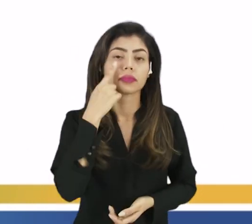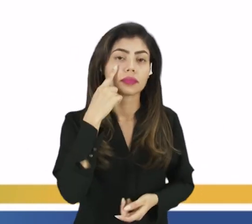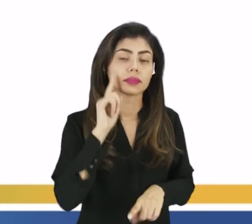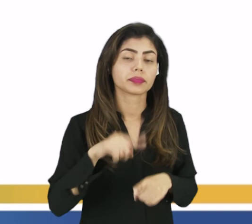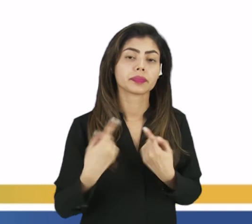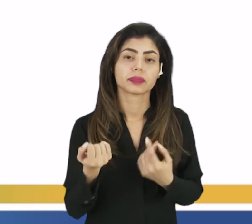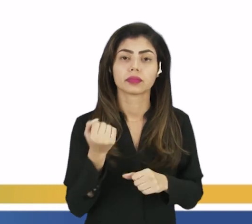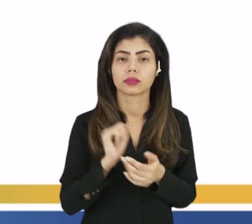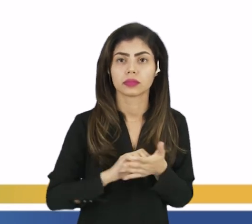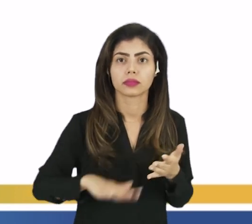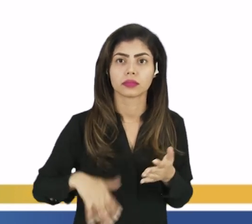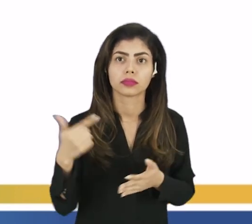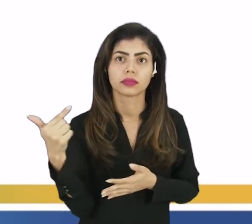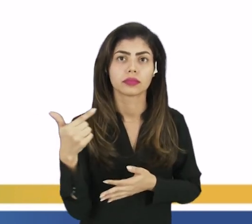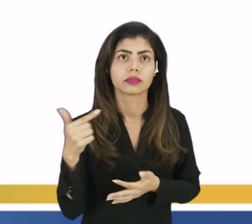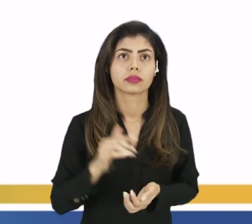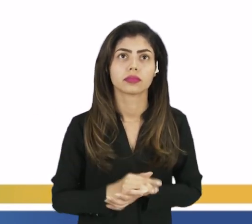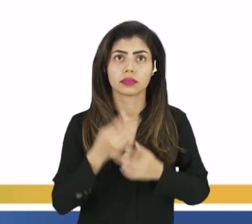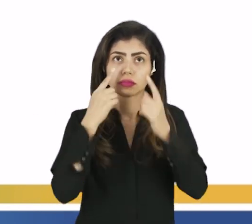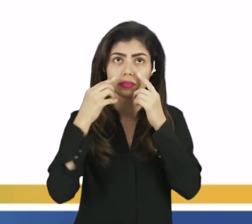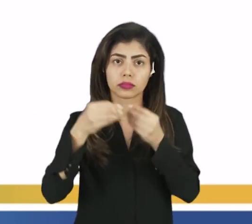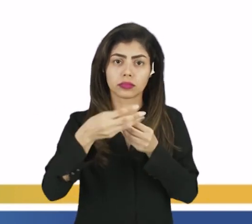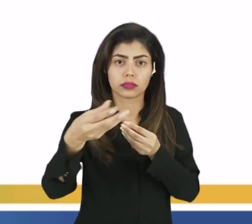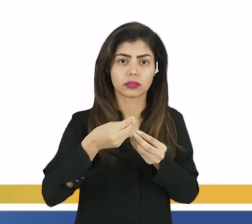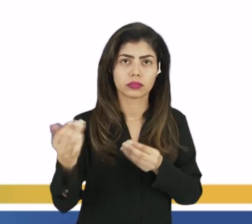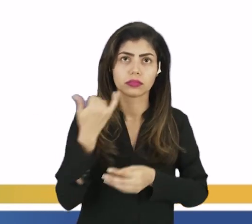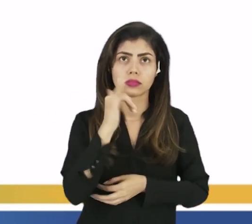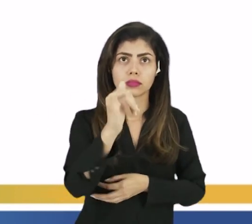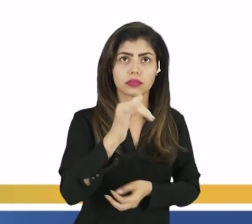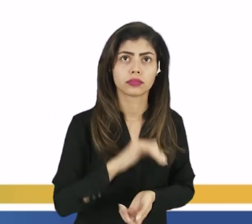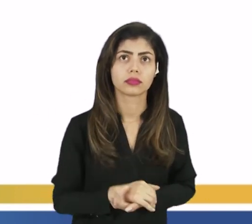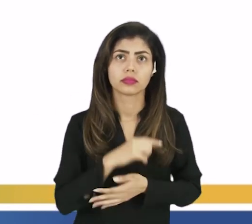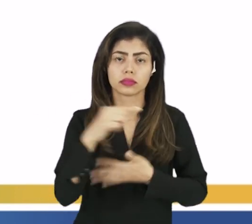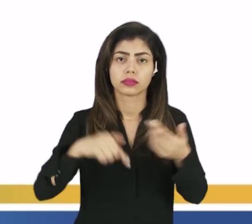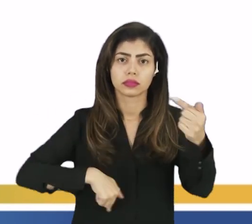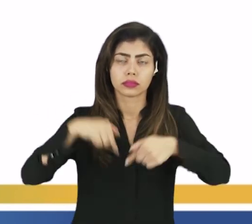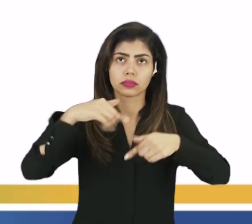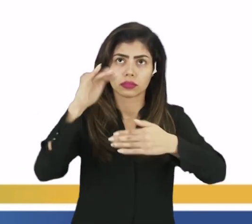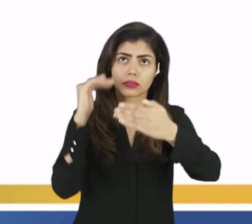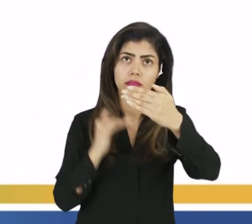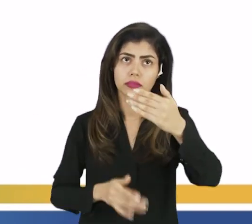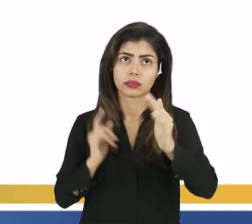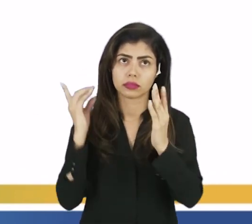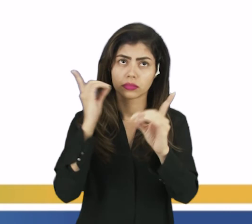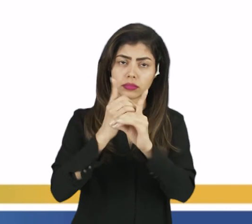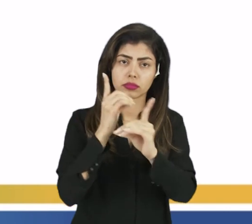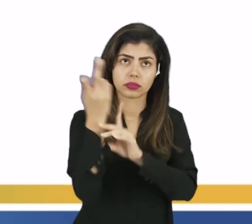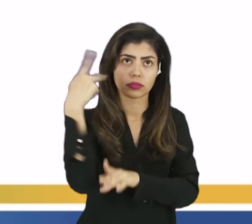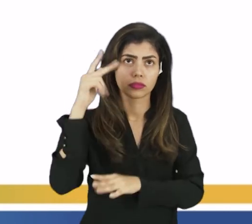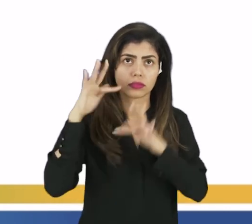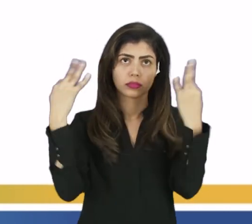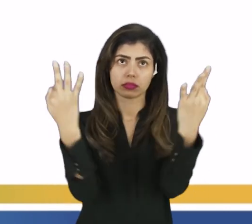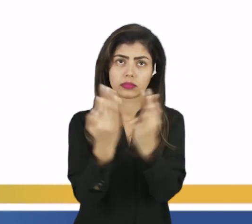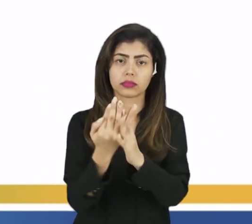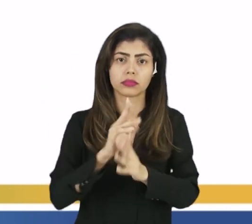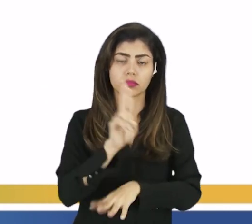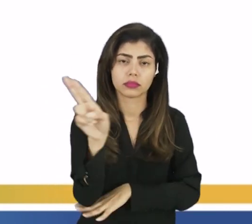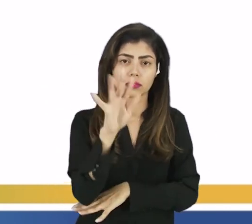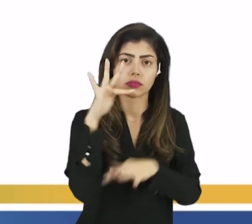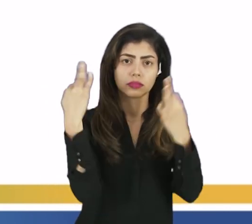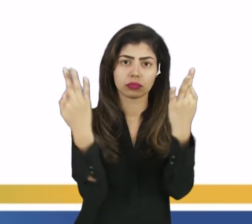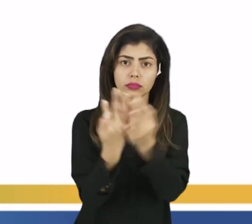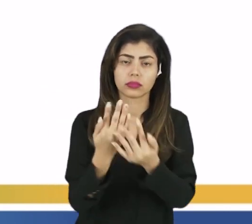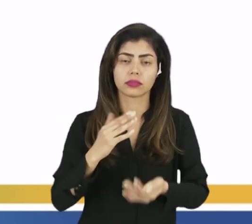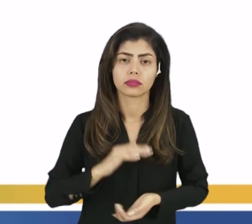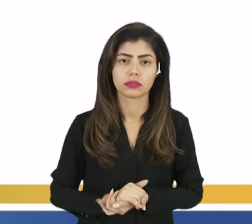É mas o exercitando observe a distribuição eletrônica dos elementos químicos abaixo e identifique o período a